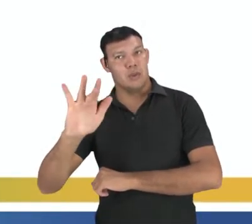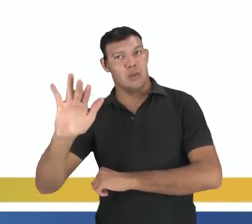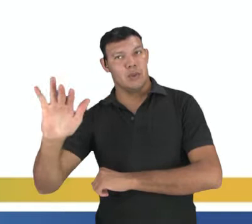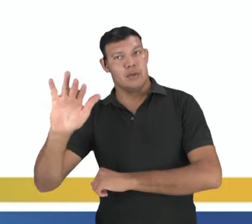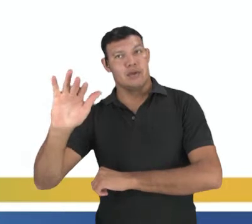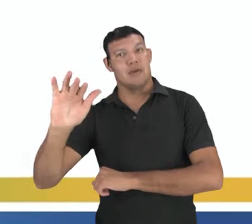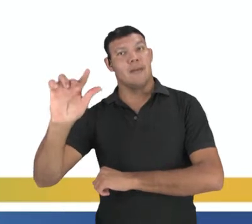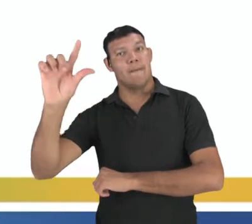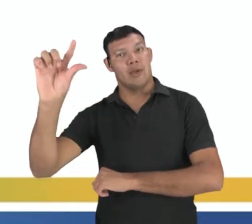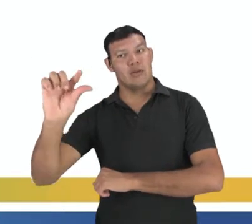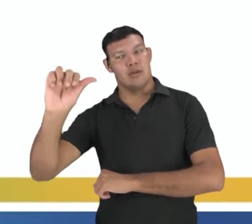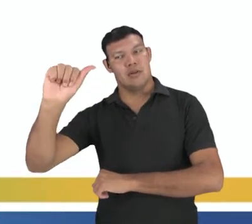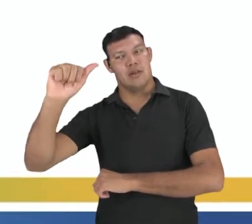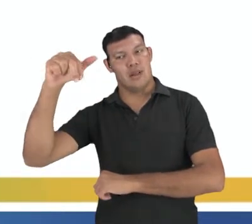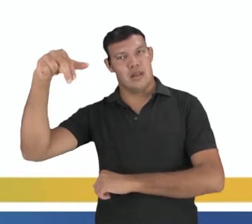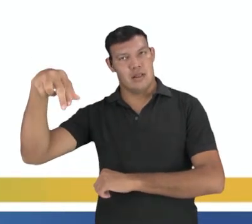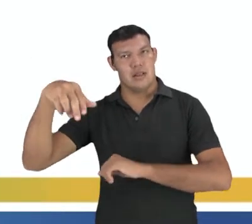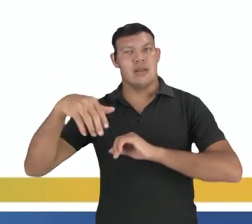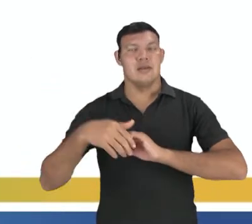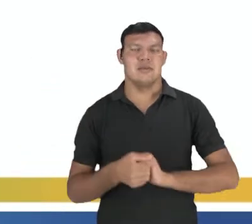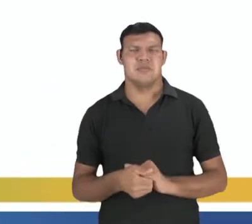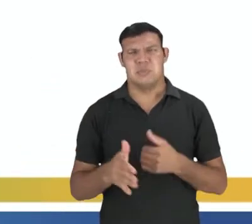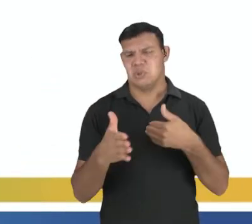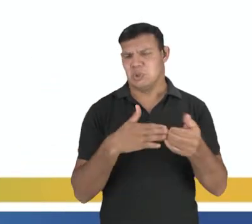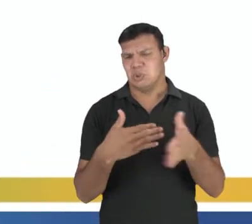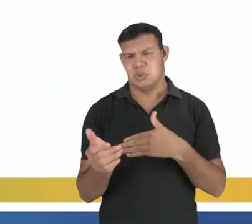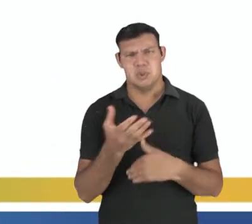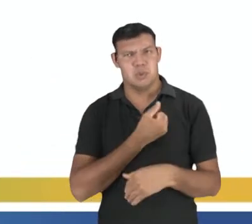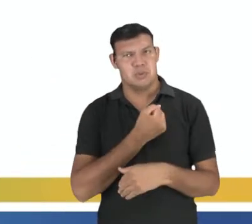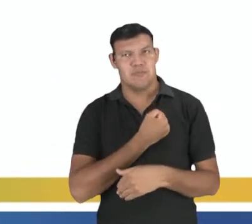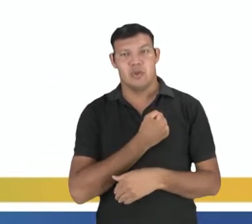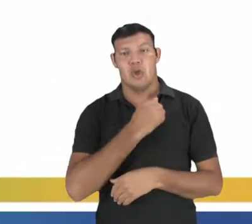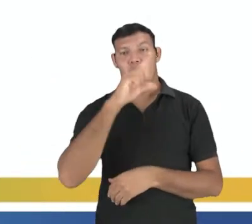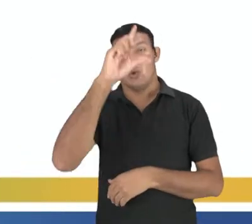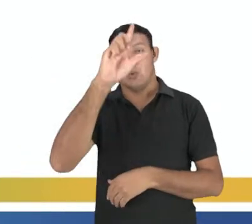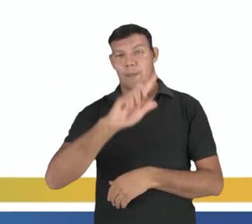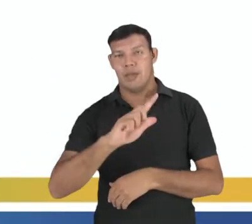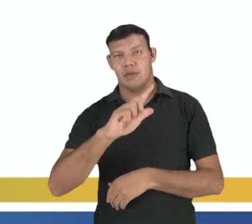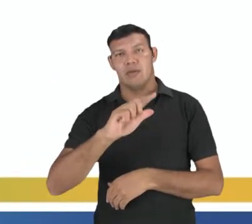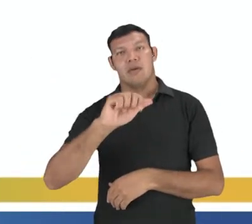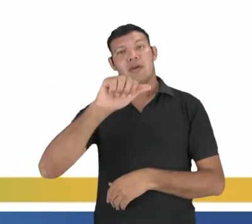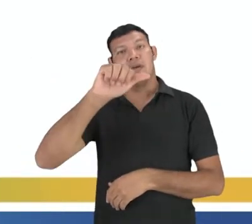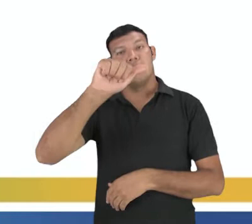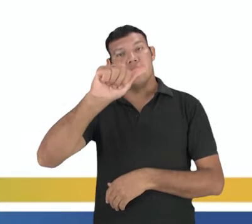até um número qualquer é menor que o AN.